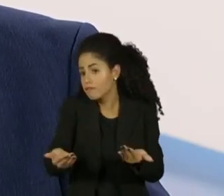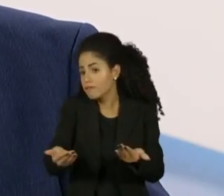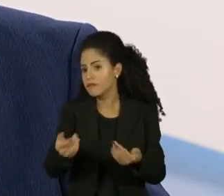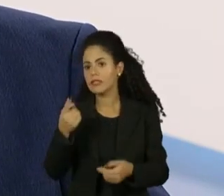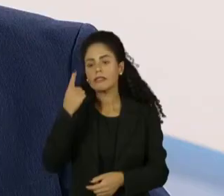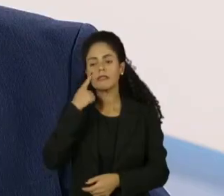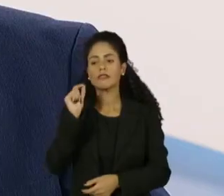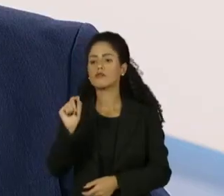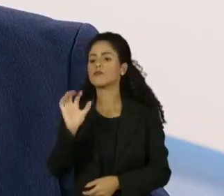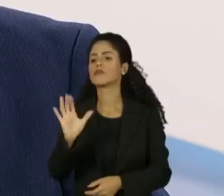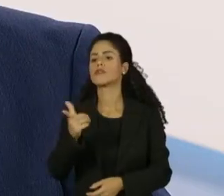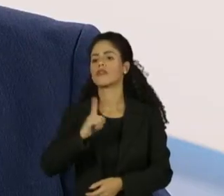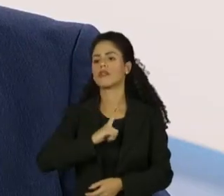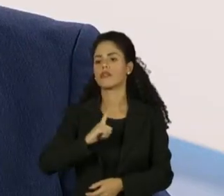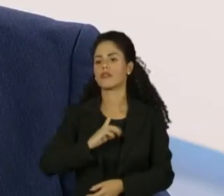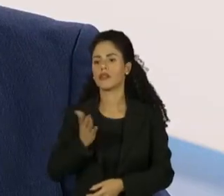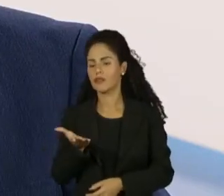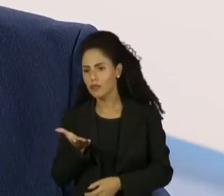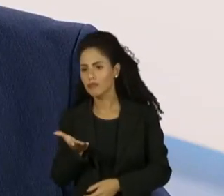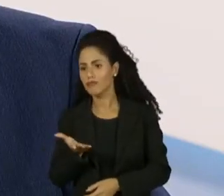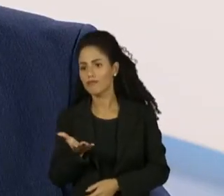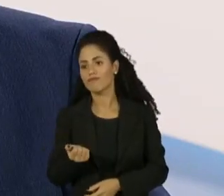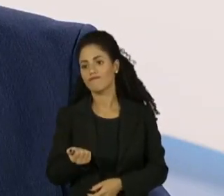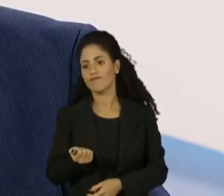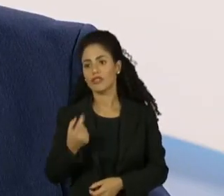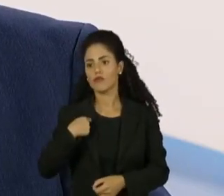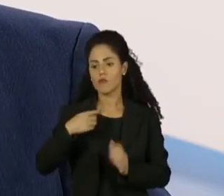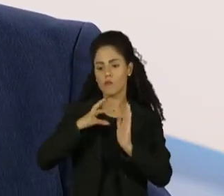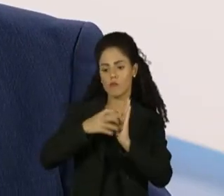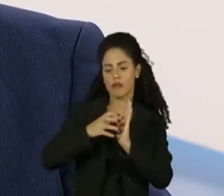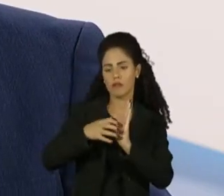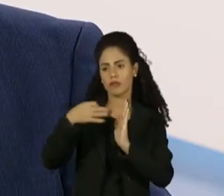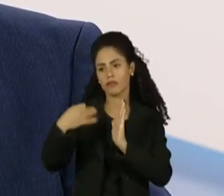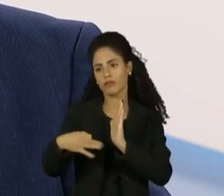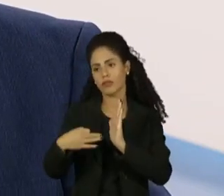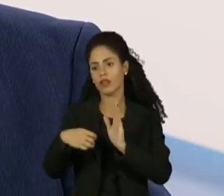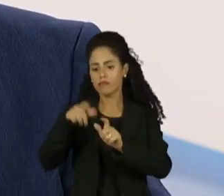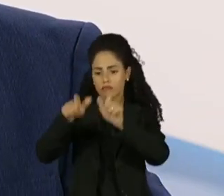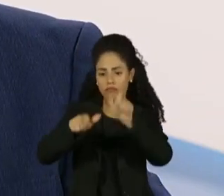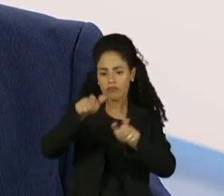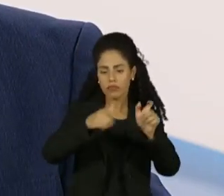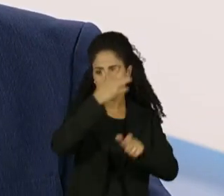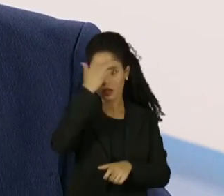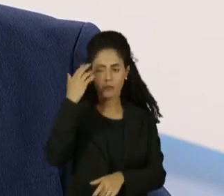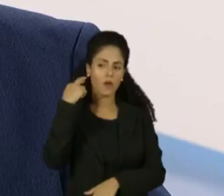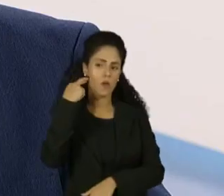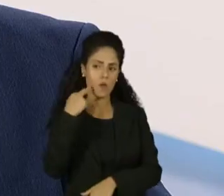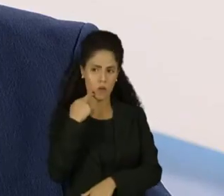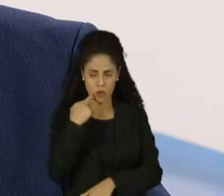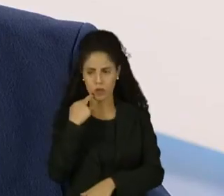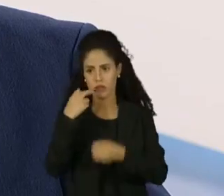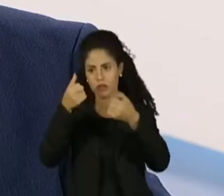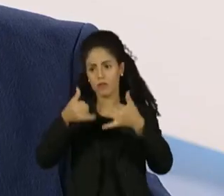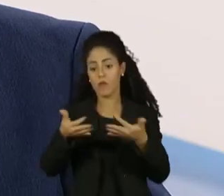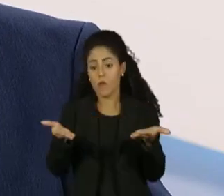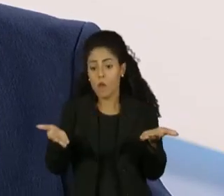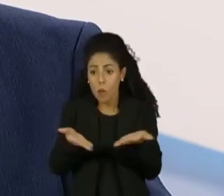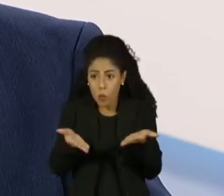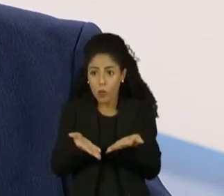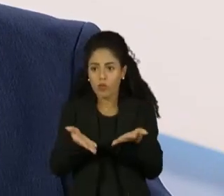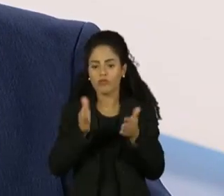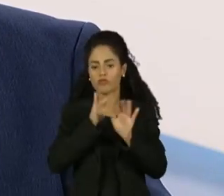verdade, uma espécie de negação da ação parlamentar. E o presidente Rodrigo nos disse